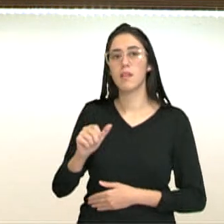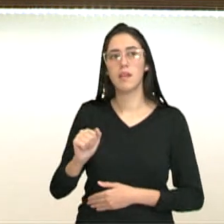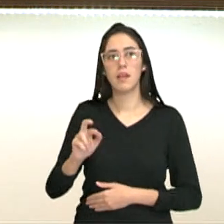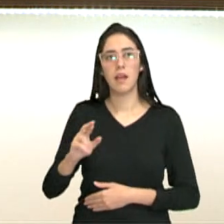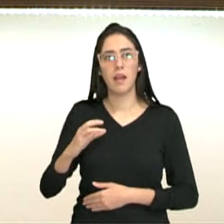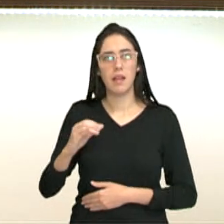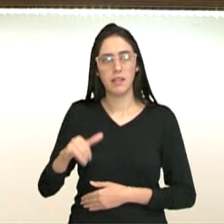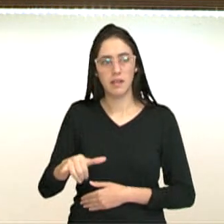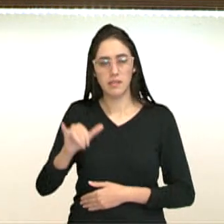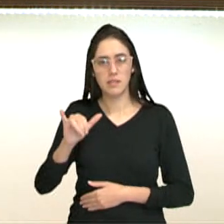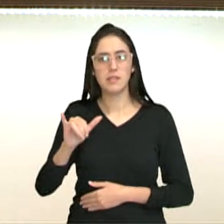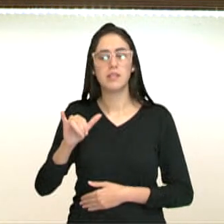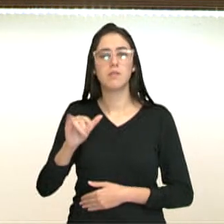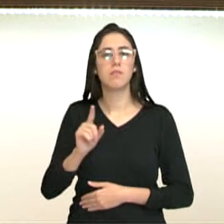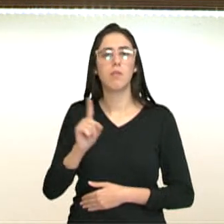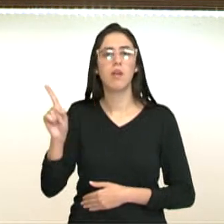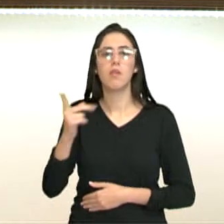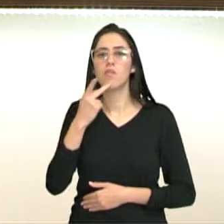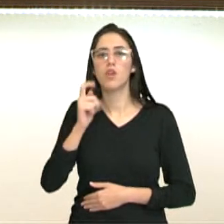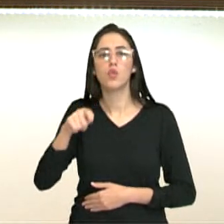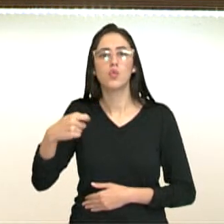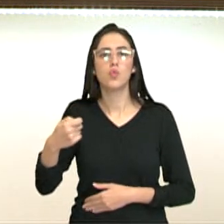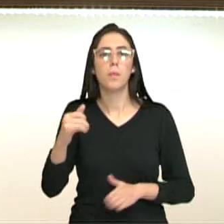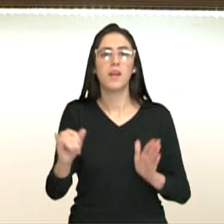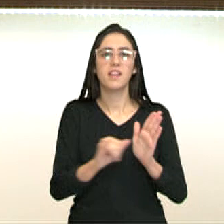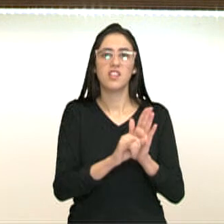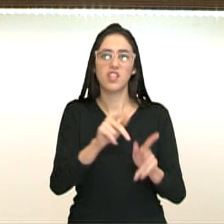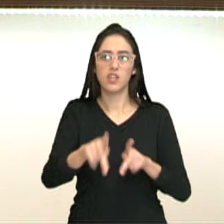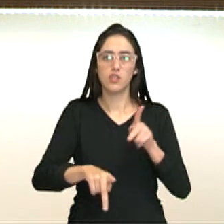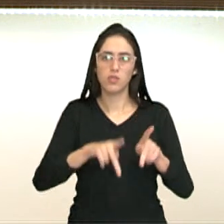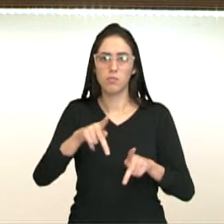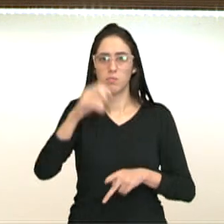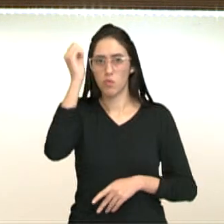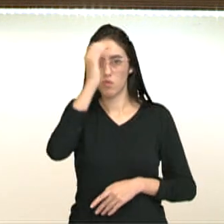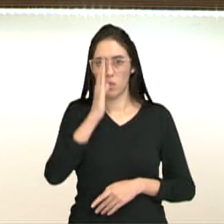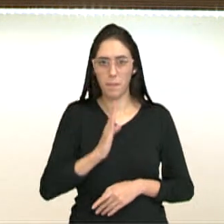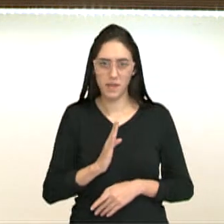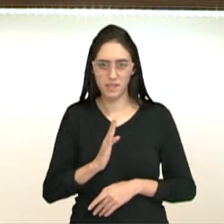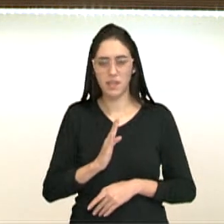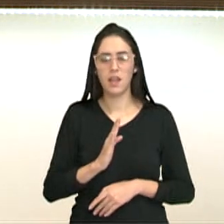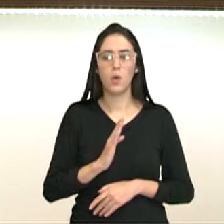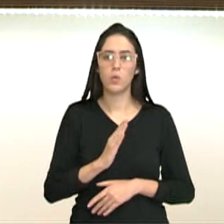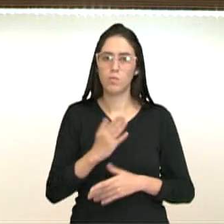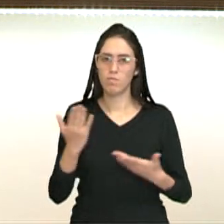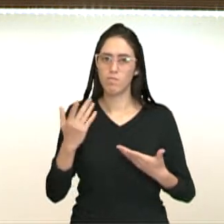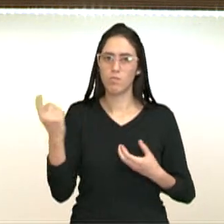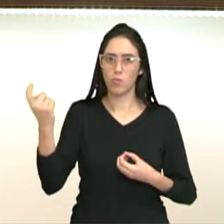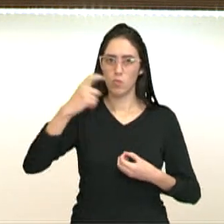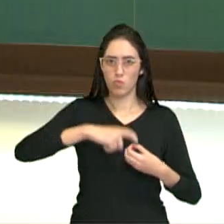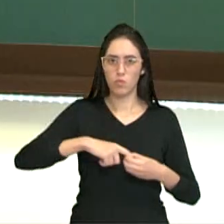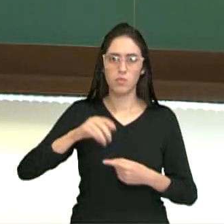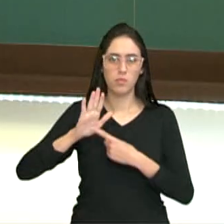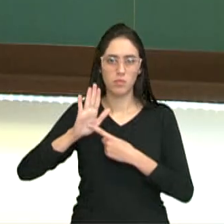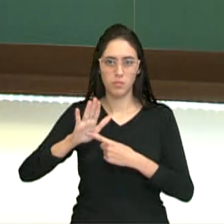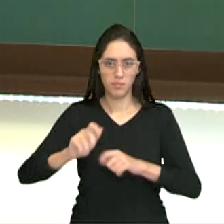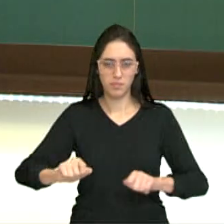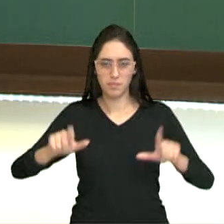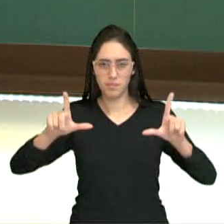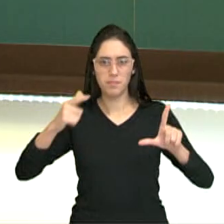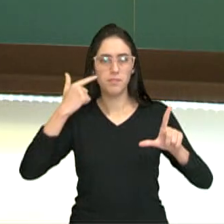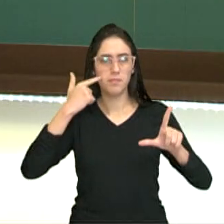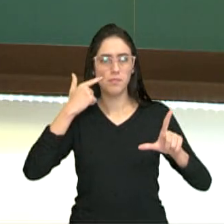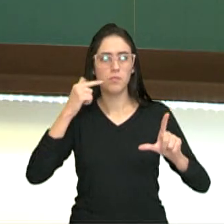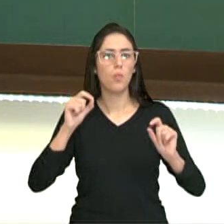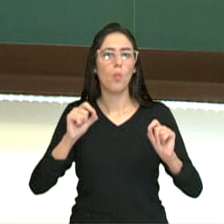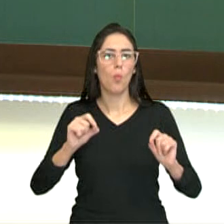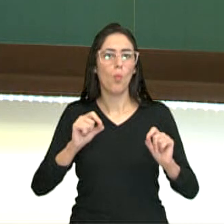relacionados à identidade do povo brasileiro. Então vamos voltar aqui um pouquinho para a gente retomar aspectos